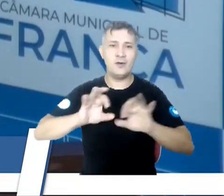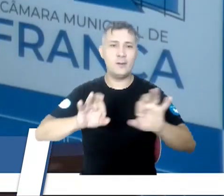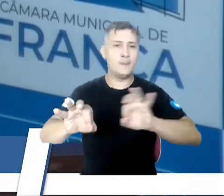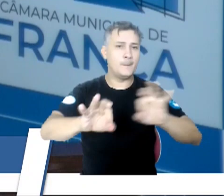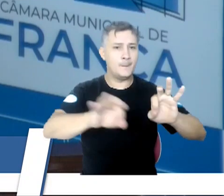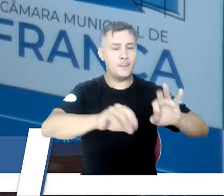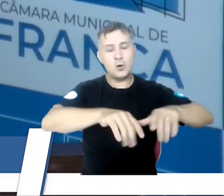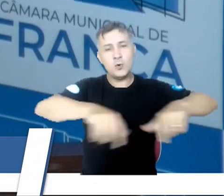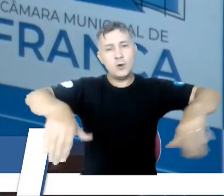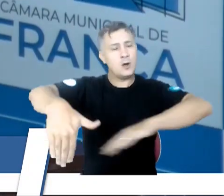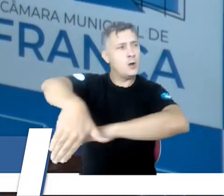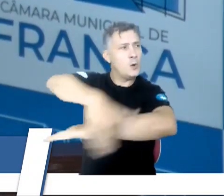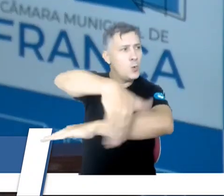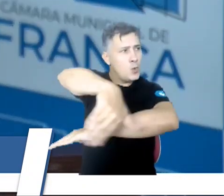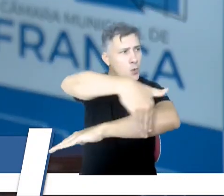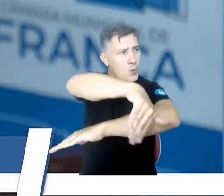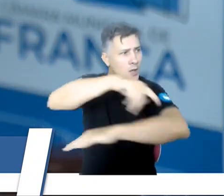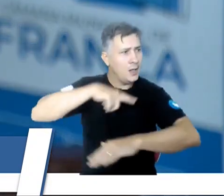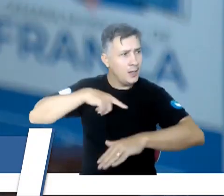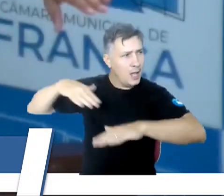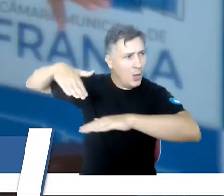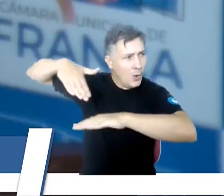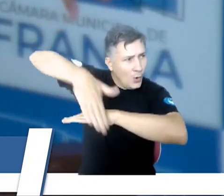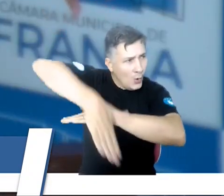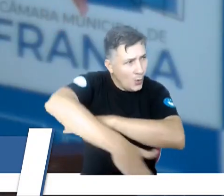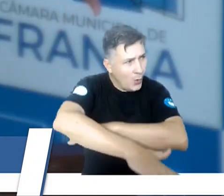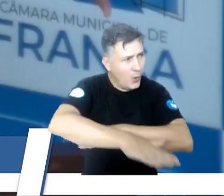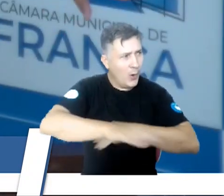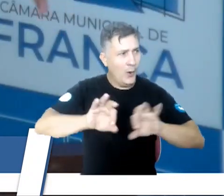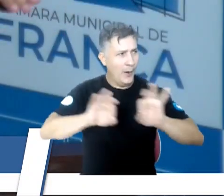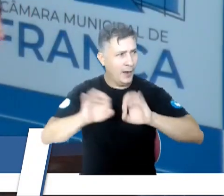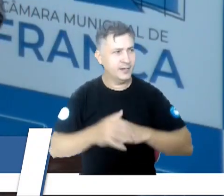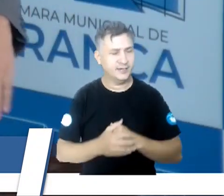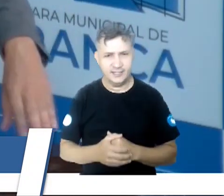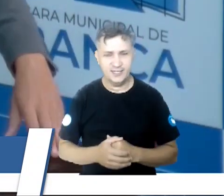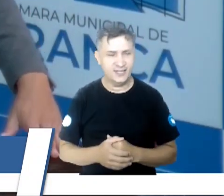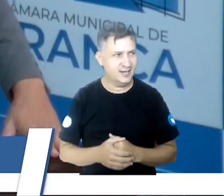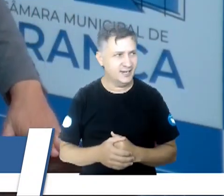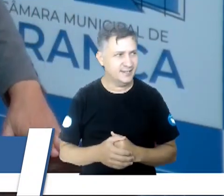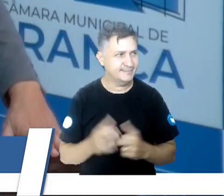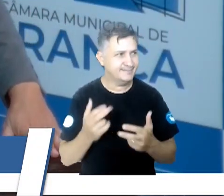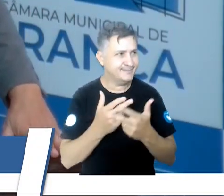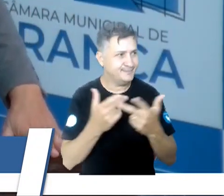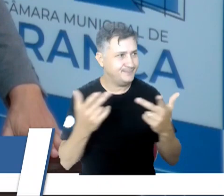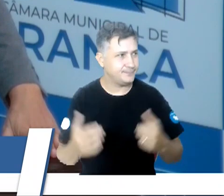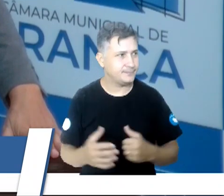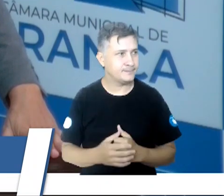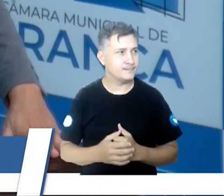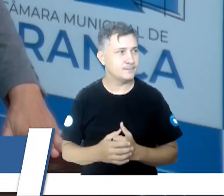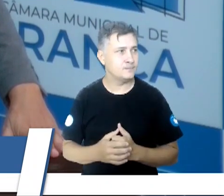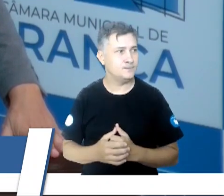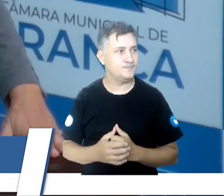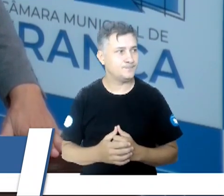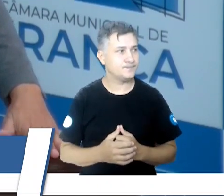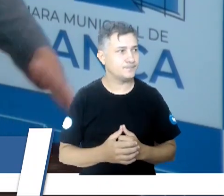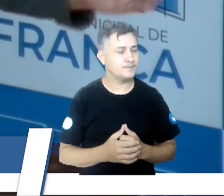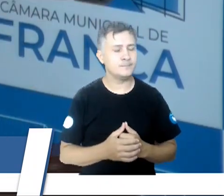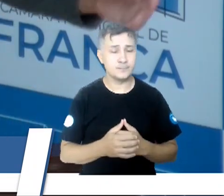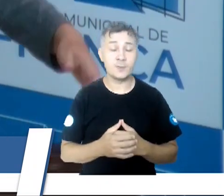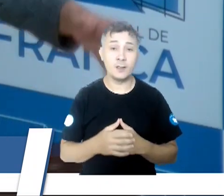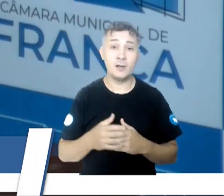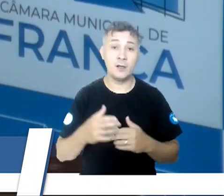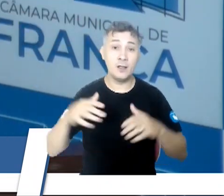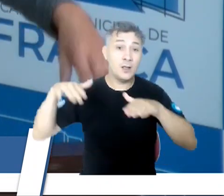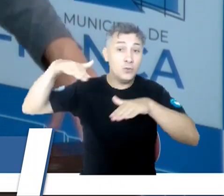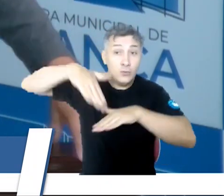uma queda, que a queda do asfalto vai para a garagem das pessoas. E quando